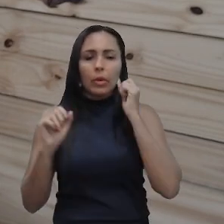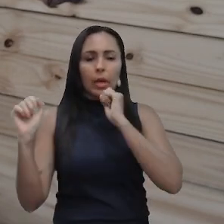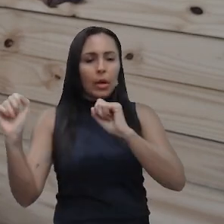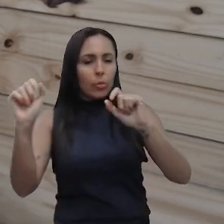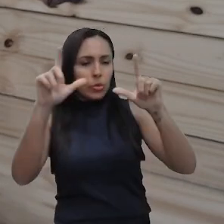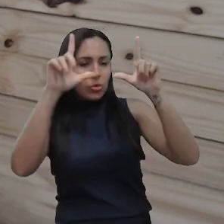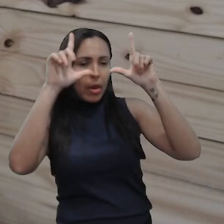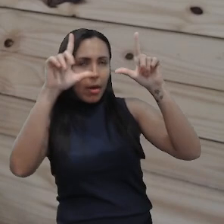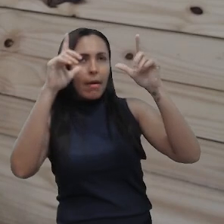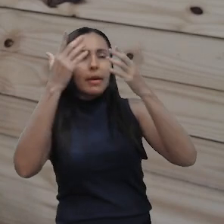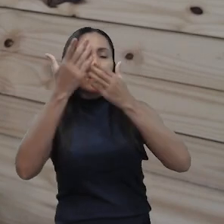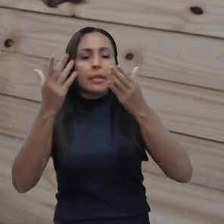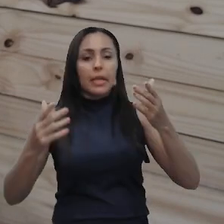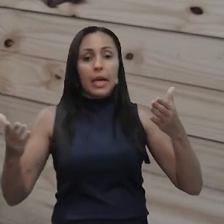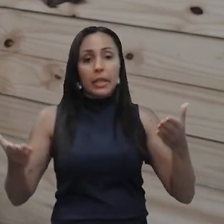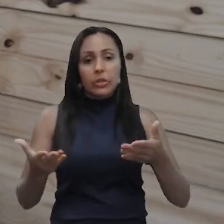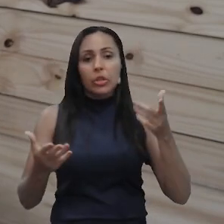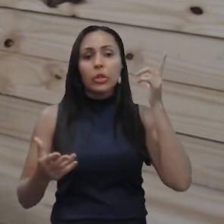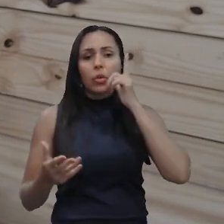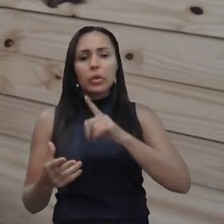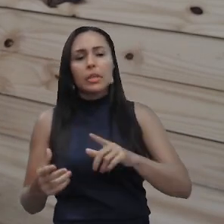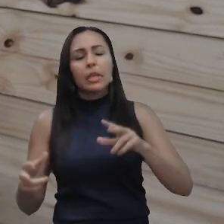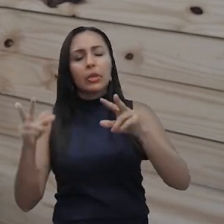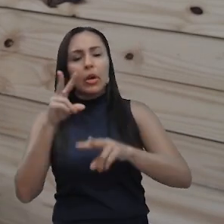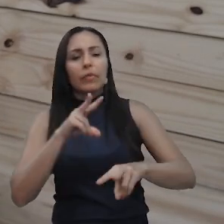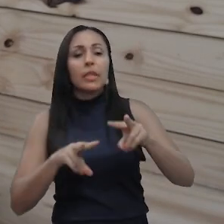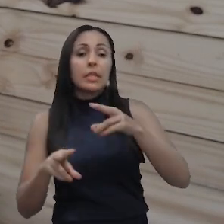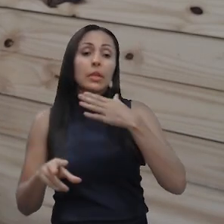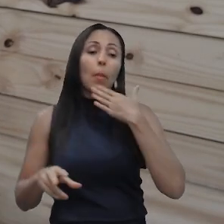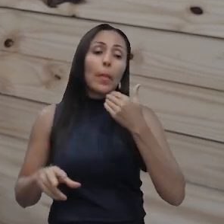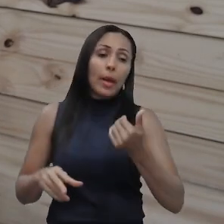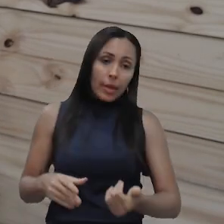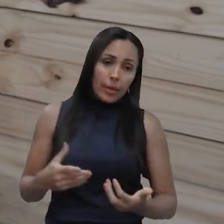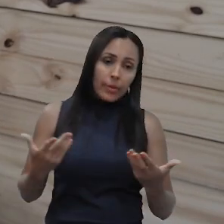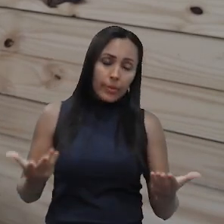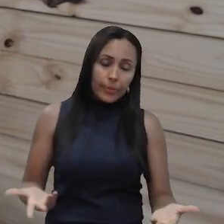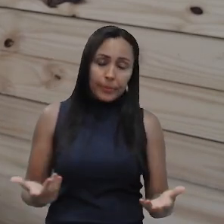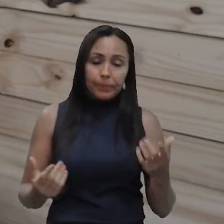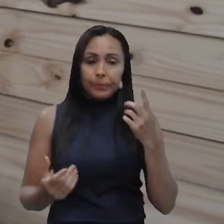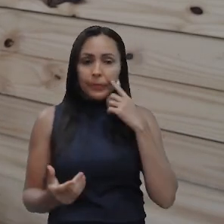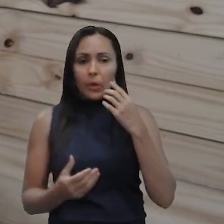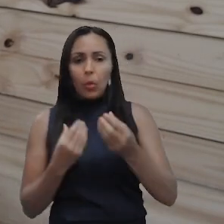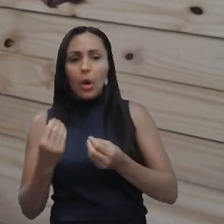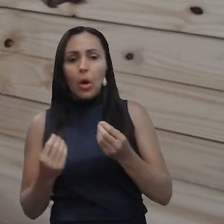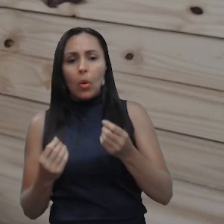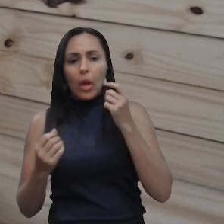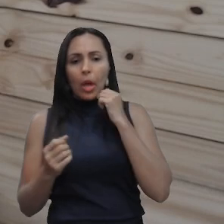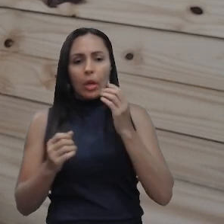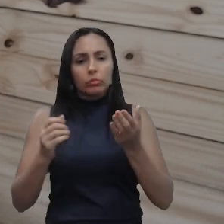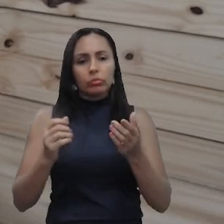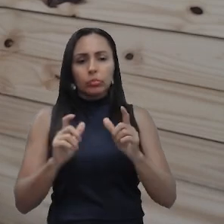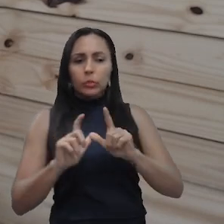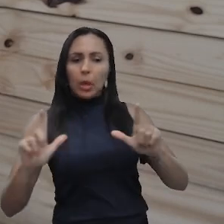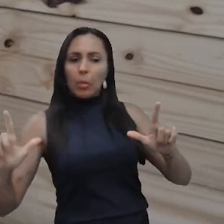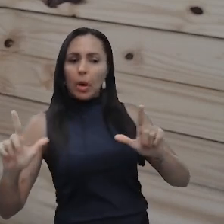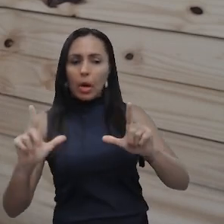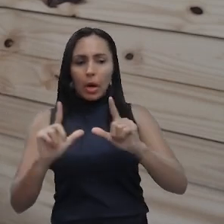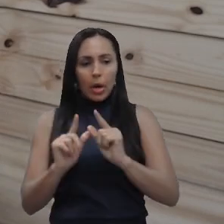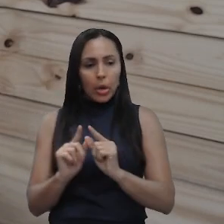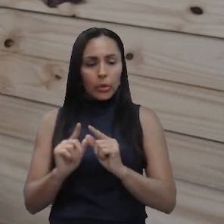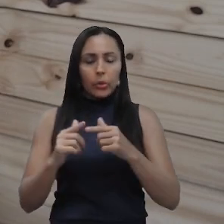gente aqui a gente consegue ter uma visão tridimensional da coisa, sabe? De qual é o tamanho daquele grid dentro daquele